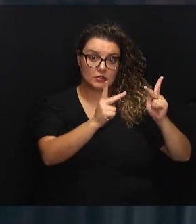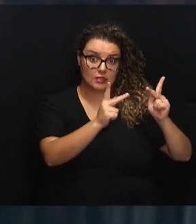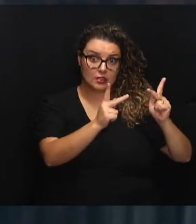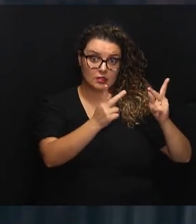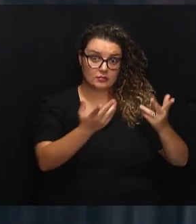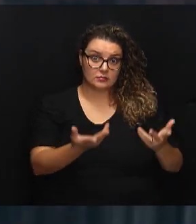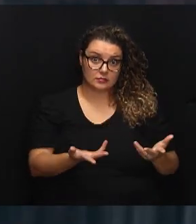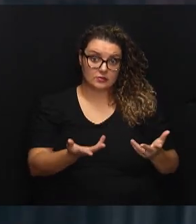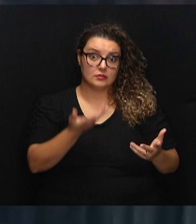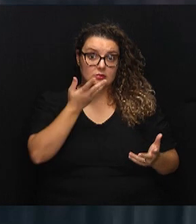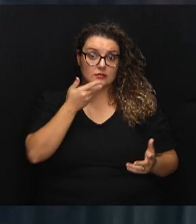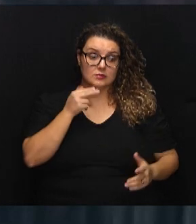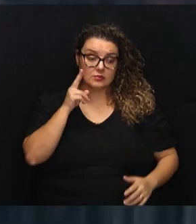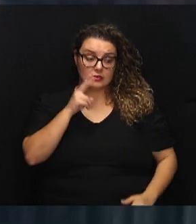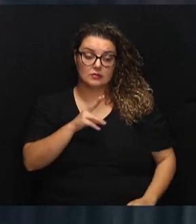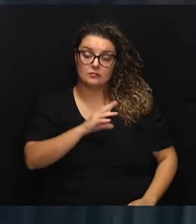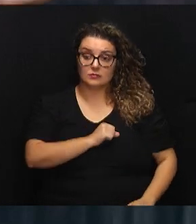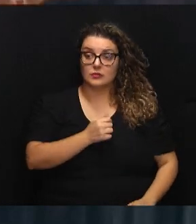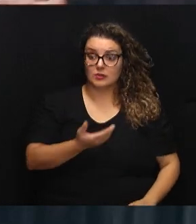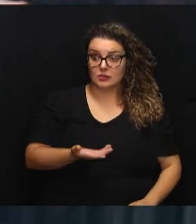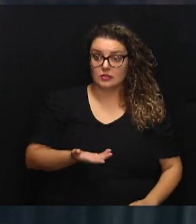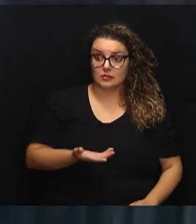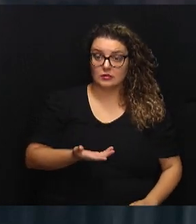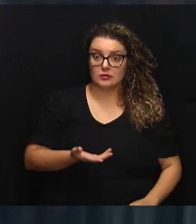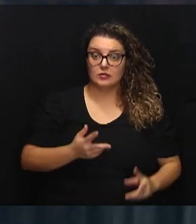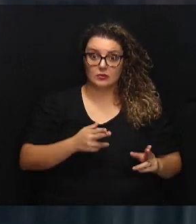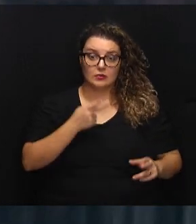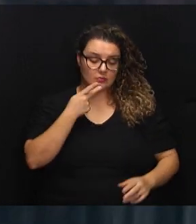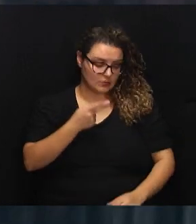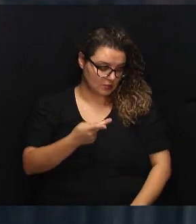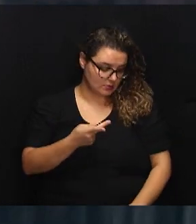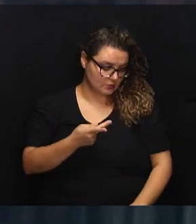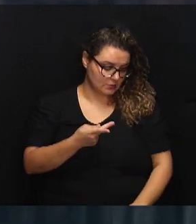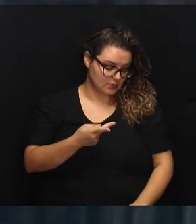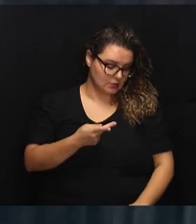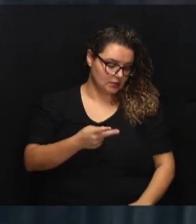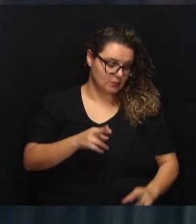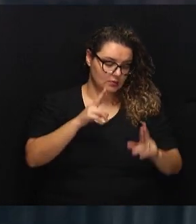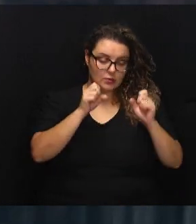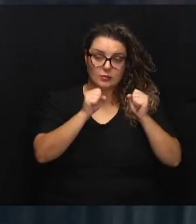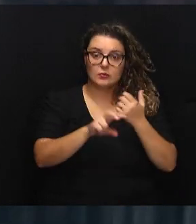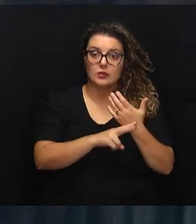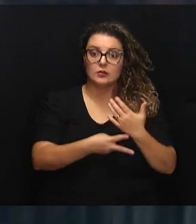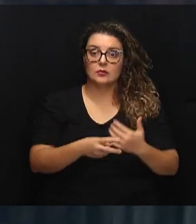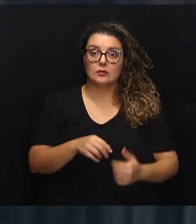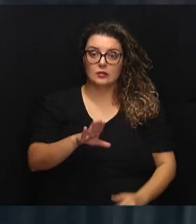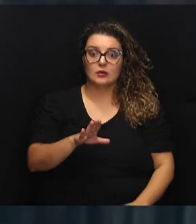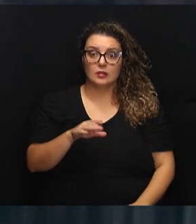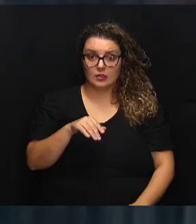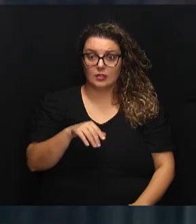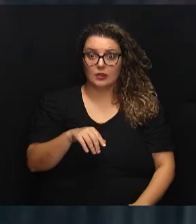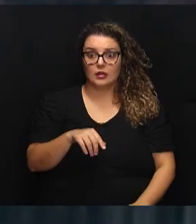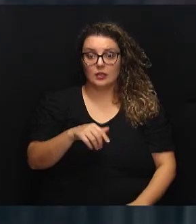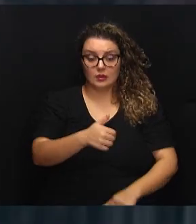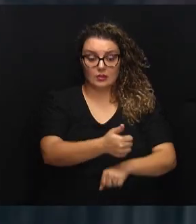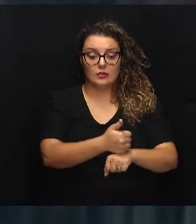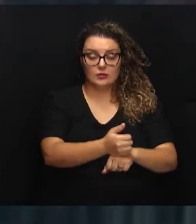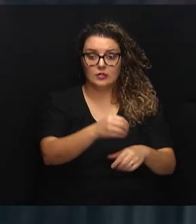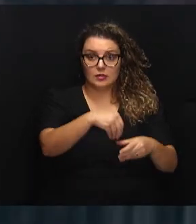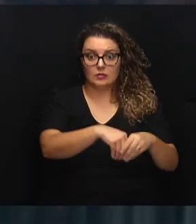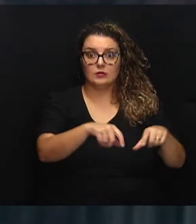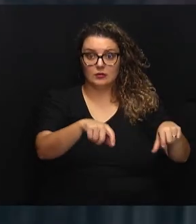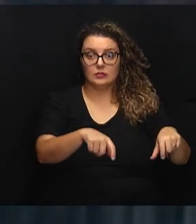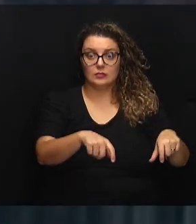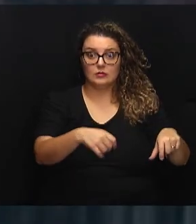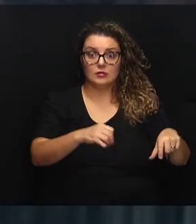a criança vai lá, gostou que nem você disse, da torcida, mas o que influencia mais são os jogadores que estão no time e se o time